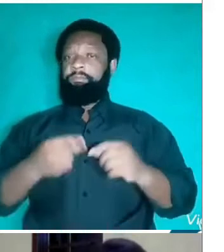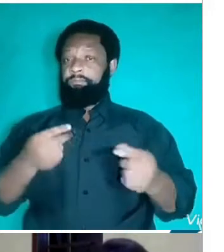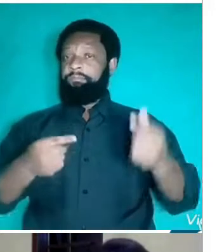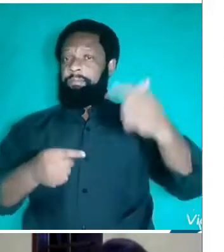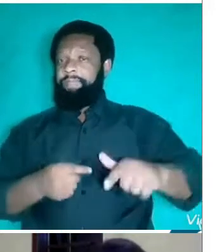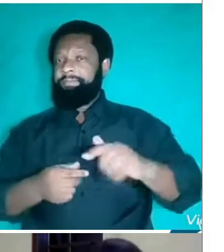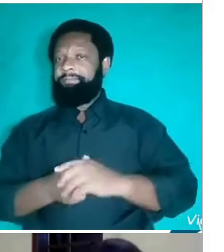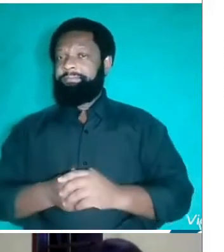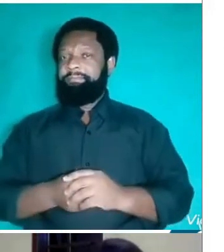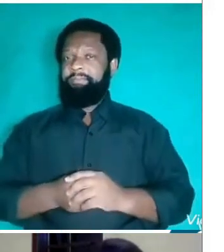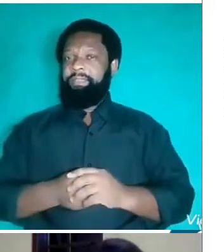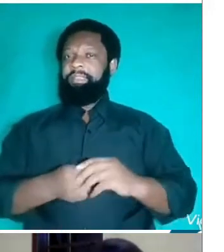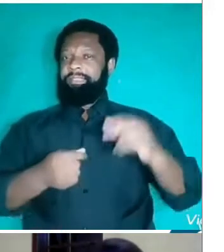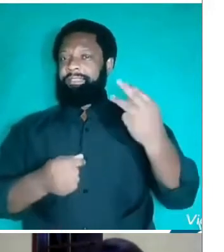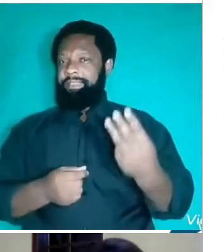2,